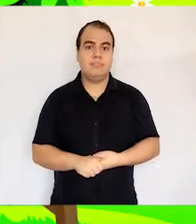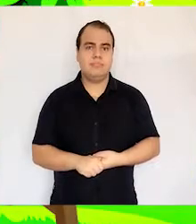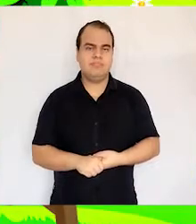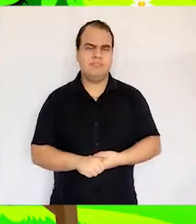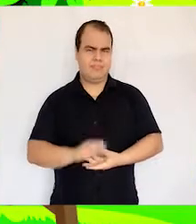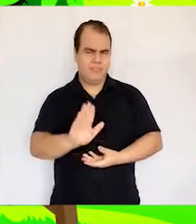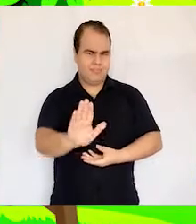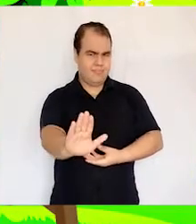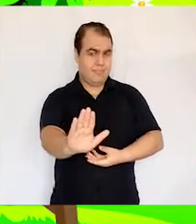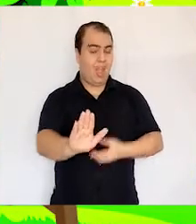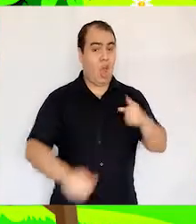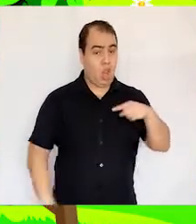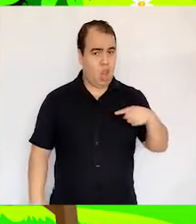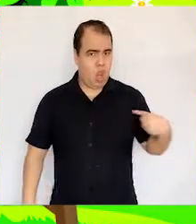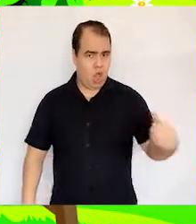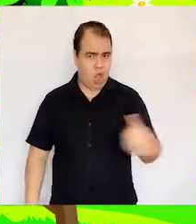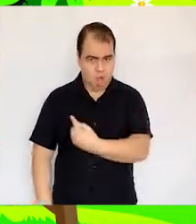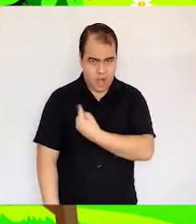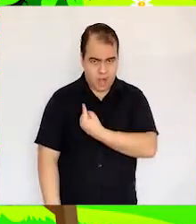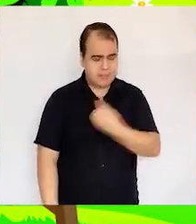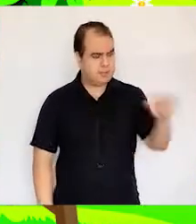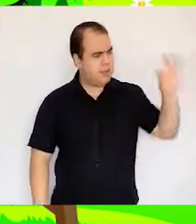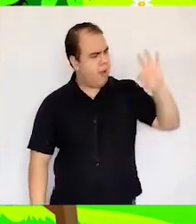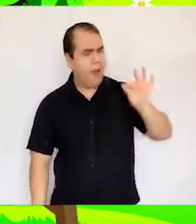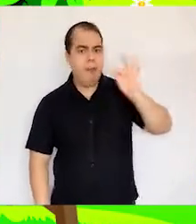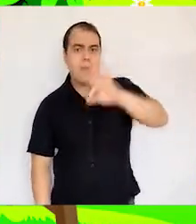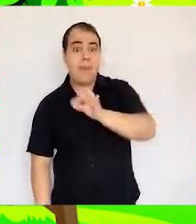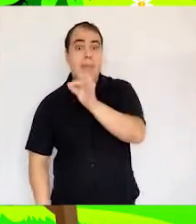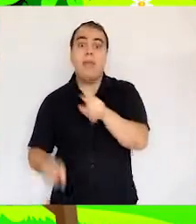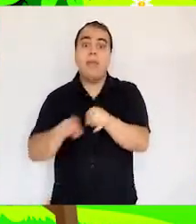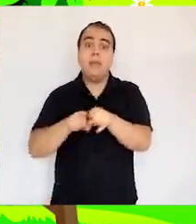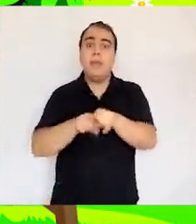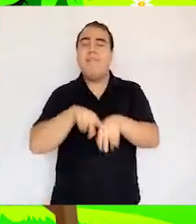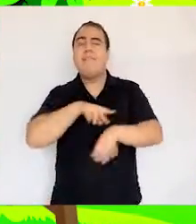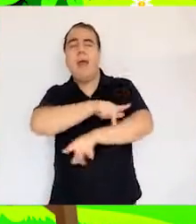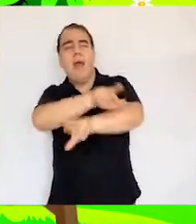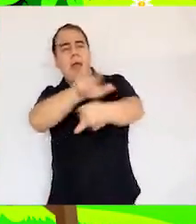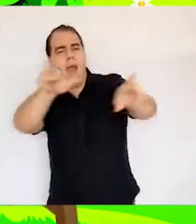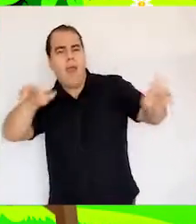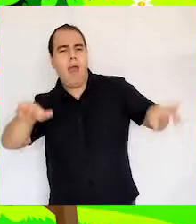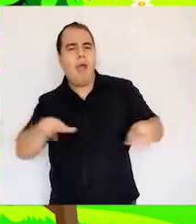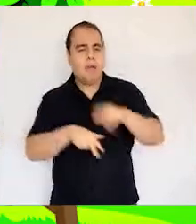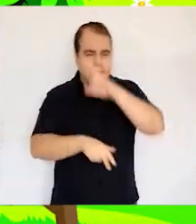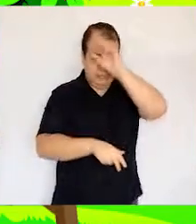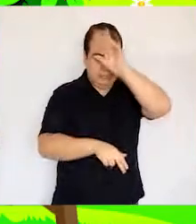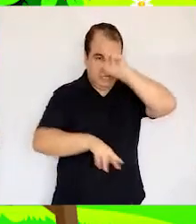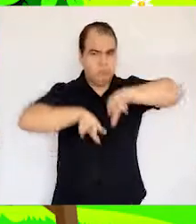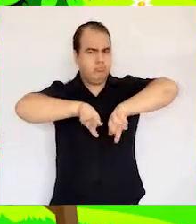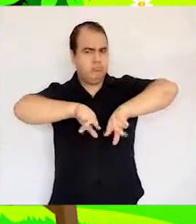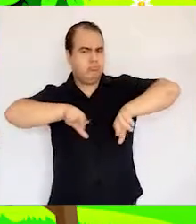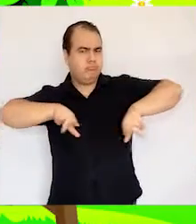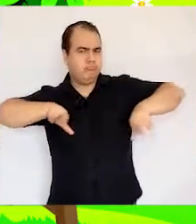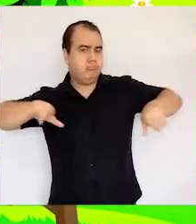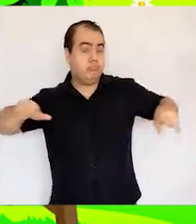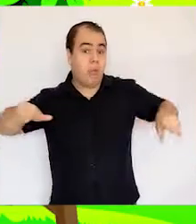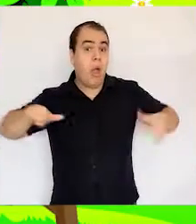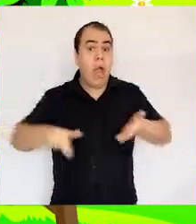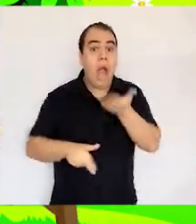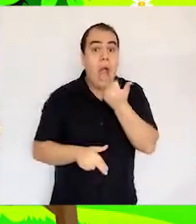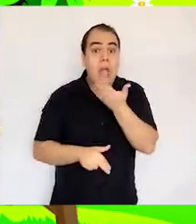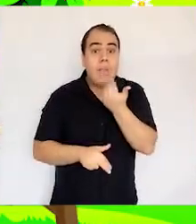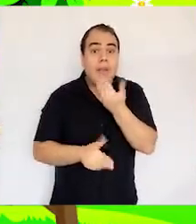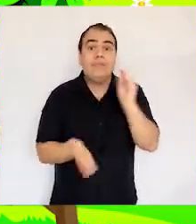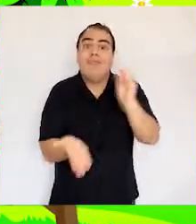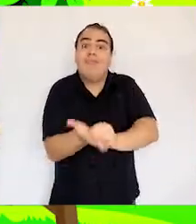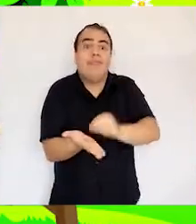Se não fosse por nós, abelhas e vários outros insetos polinizadores, muitos alimentos